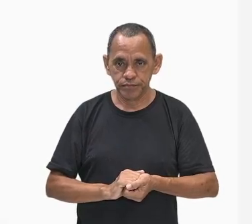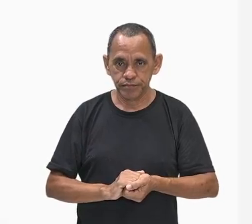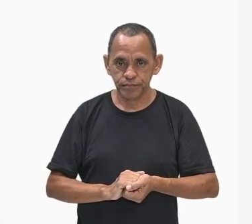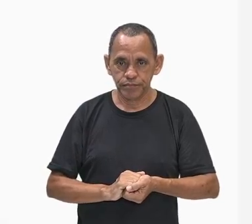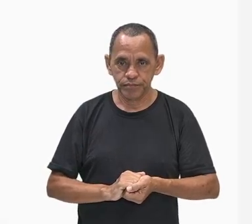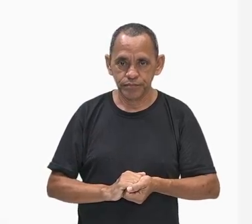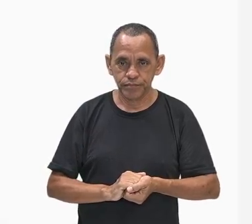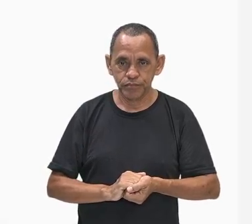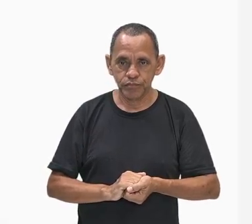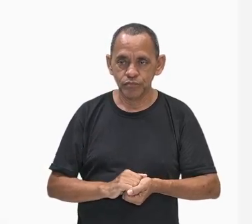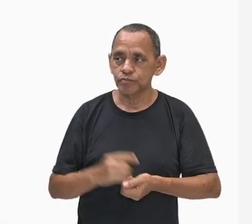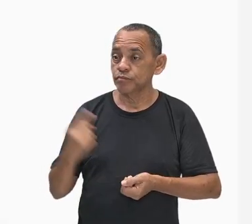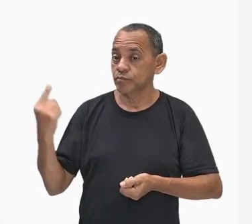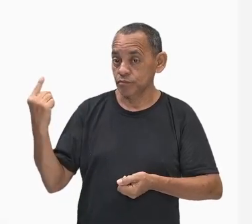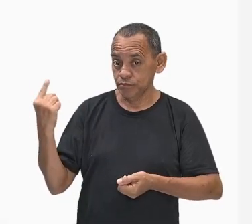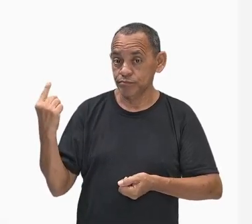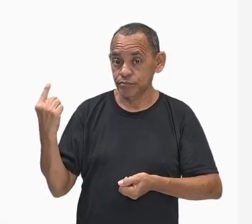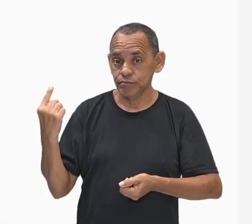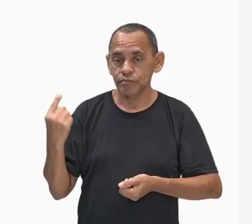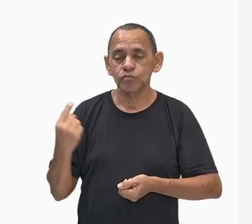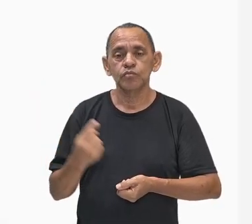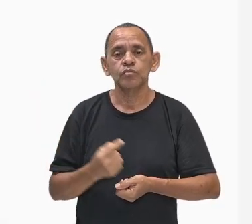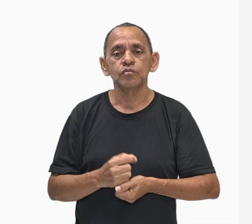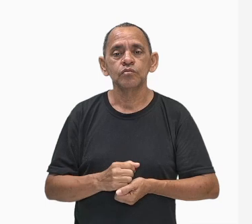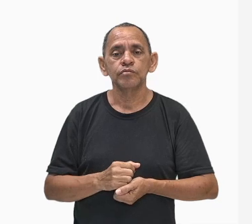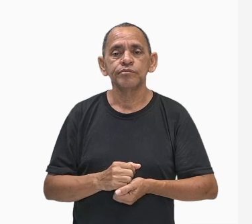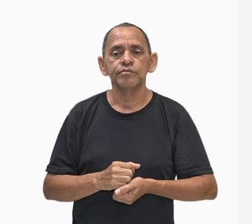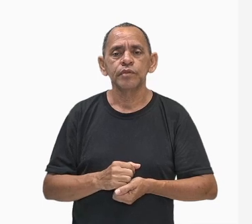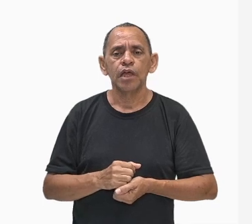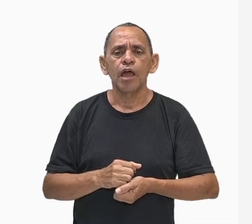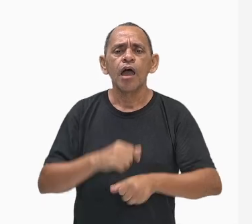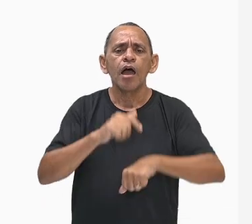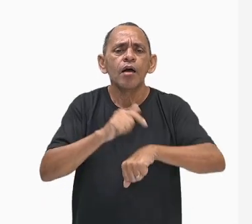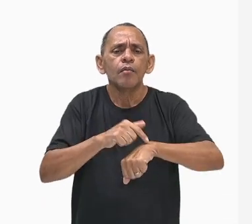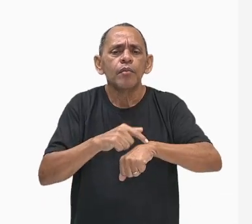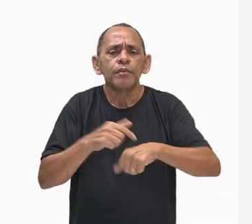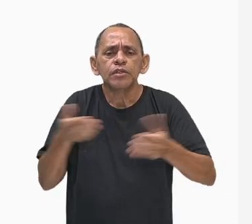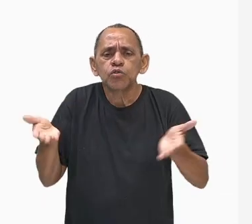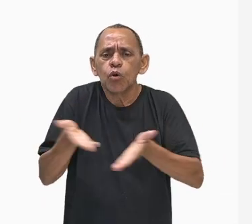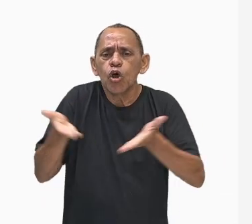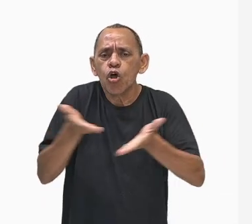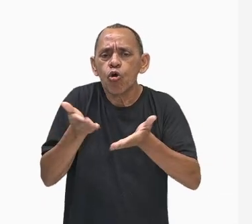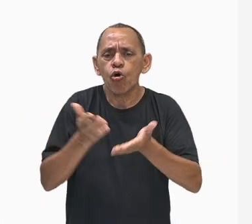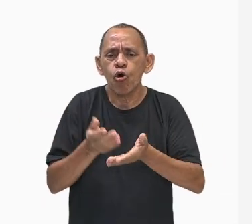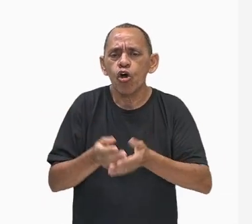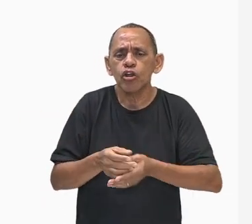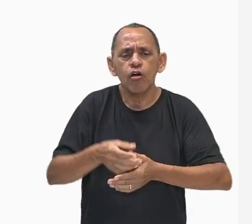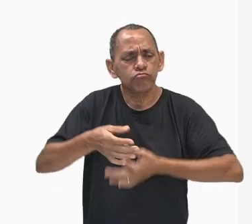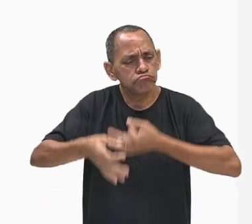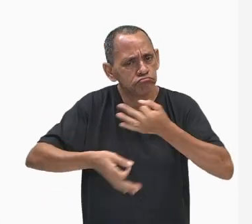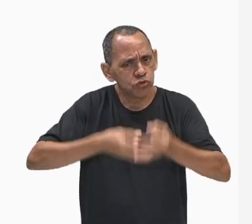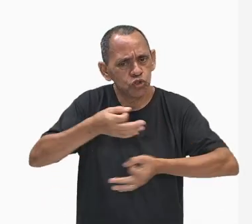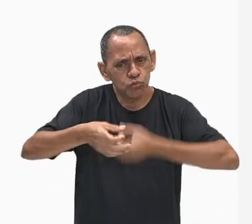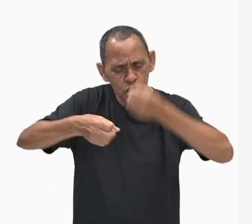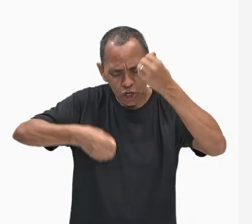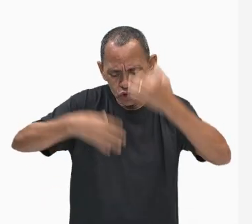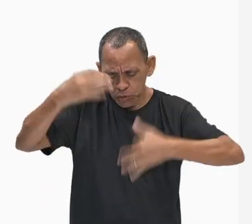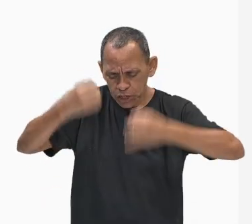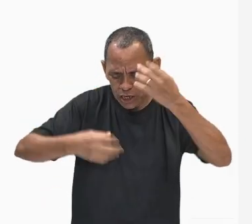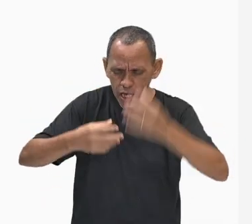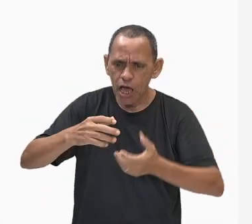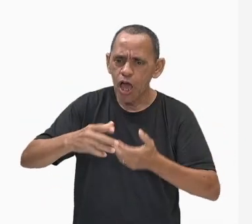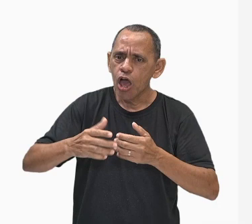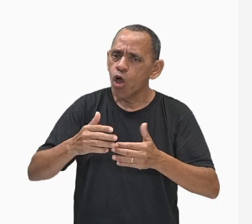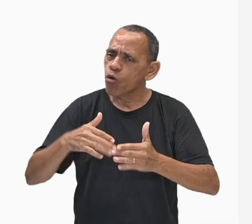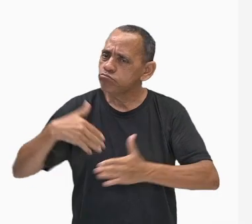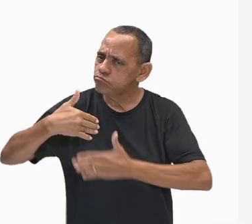lá? Vamos então agora ao momento que a gente vai começar de fato o processo revolucionário inglês com